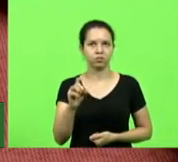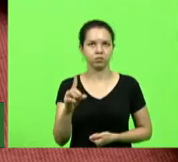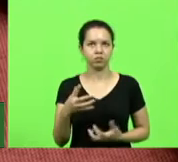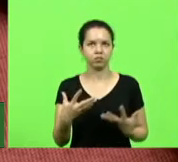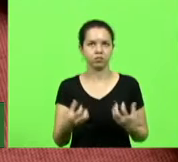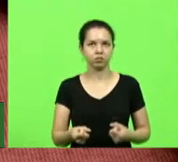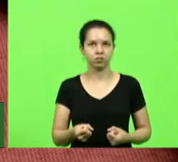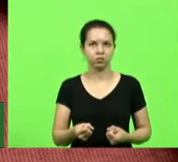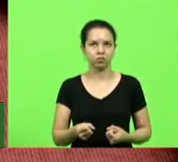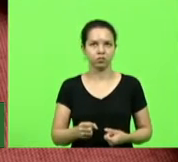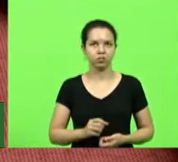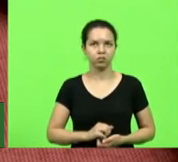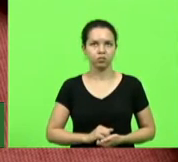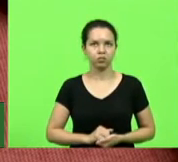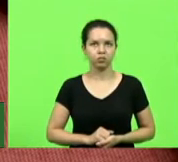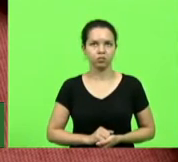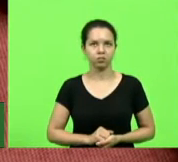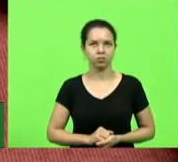também.